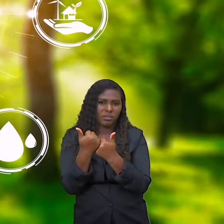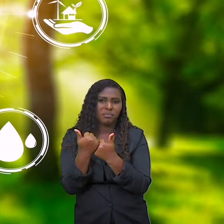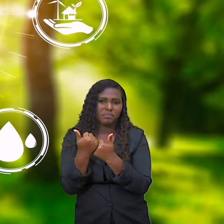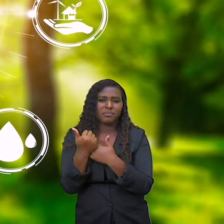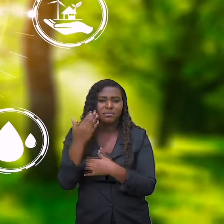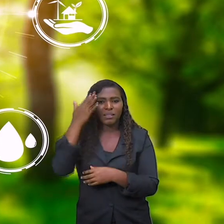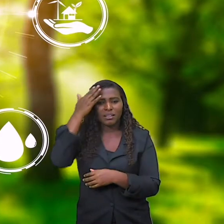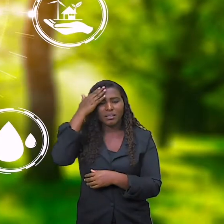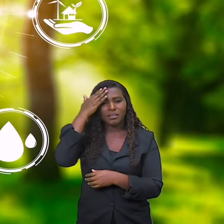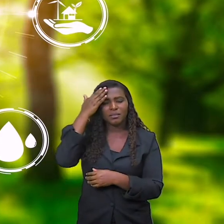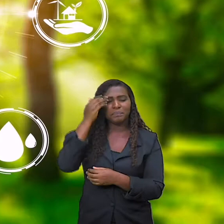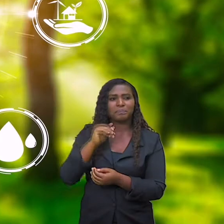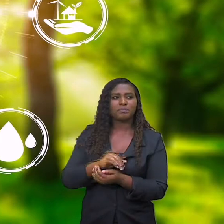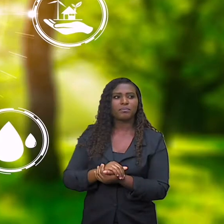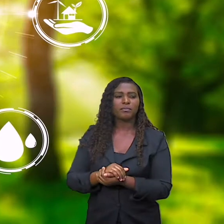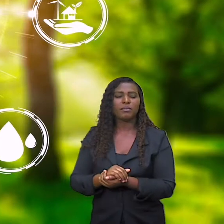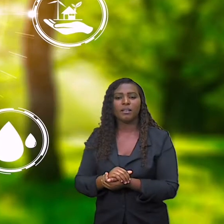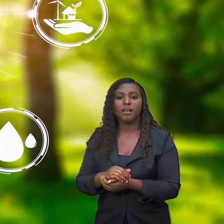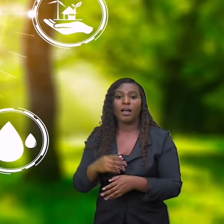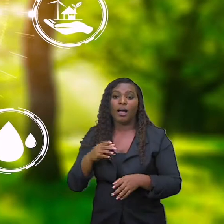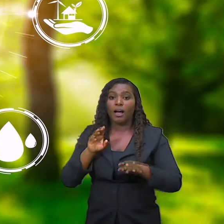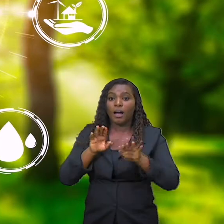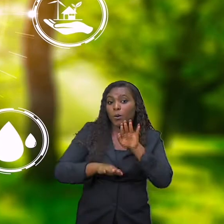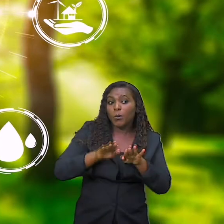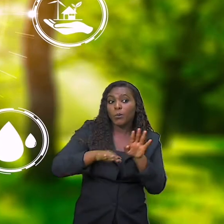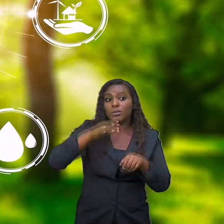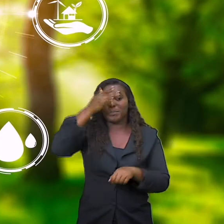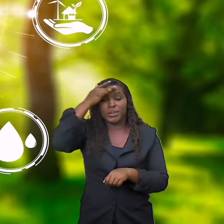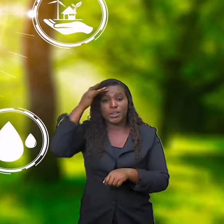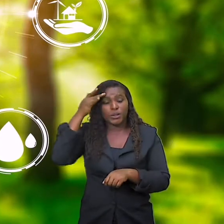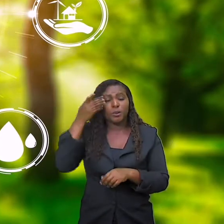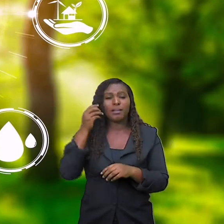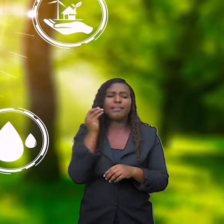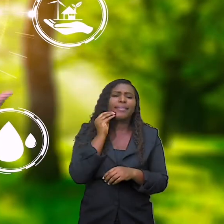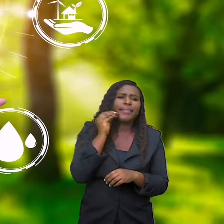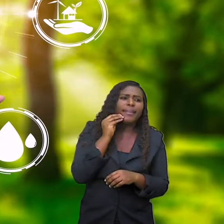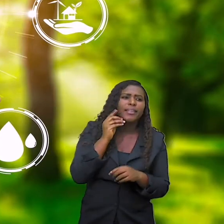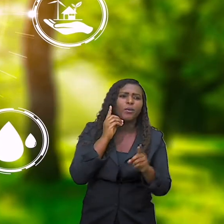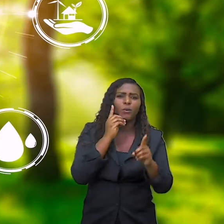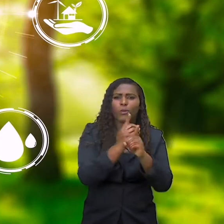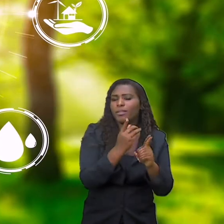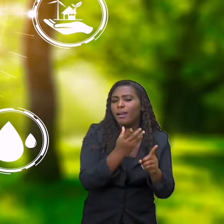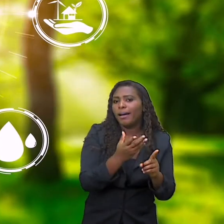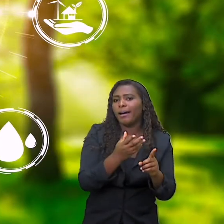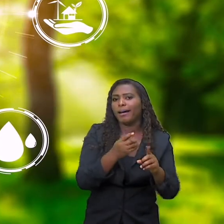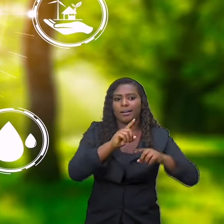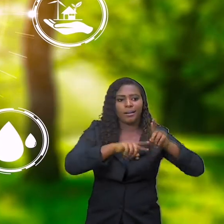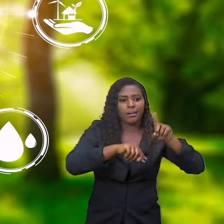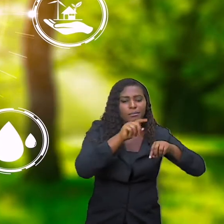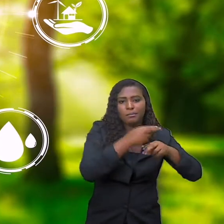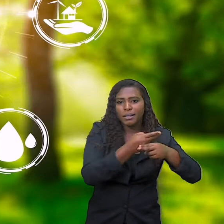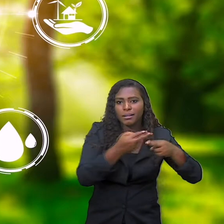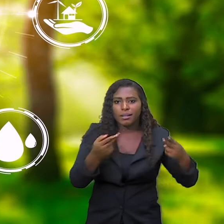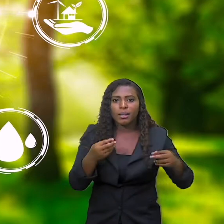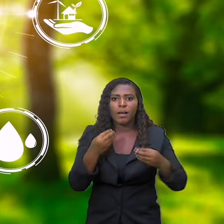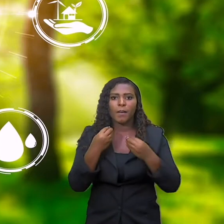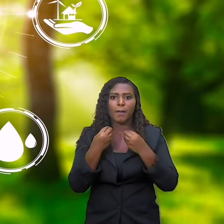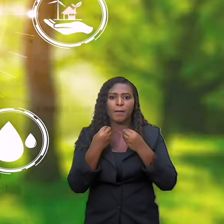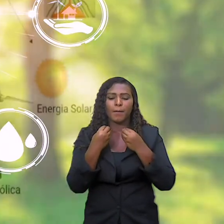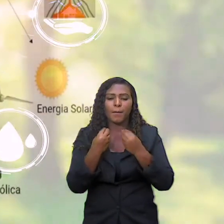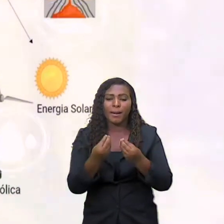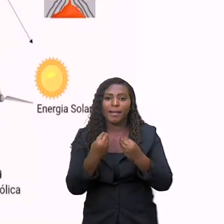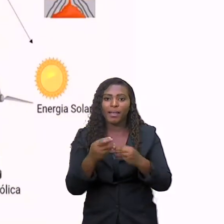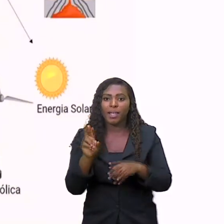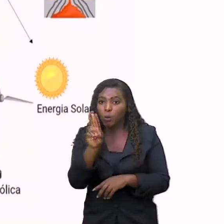de combustíveis provenientes de recursos que são renováveis, que a gente consiga repor, não é